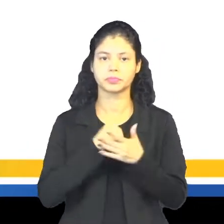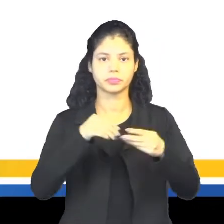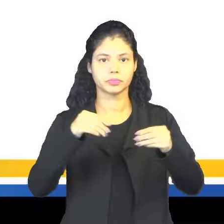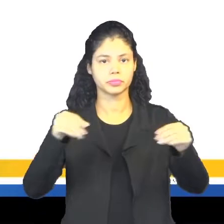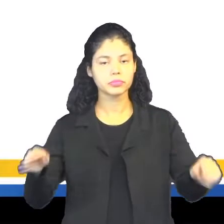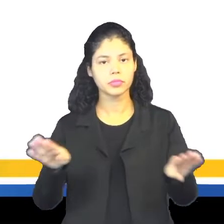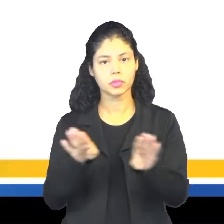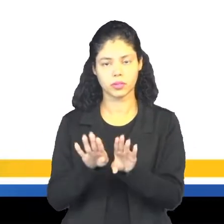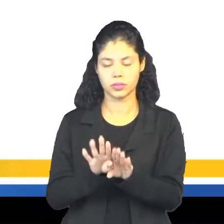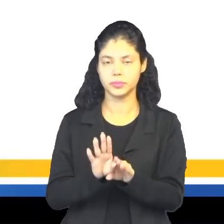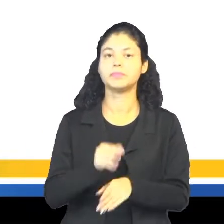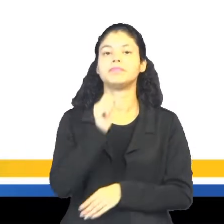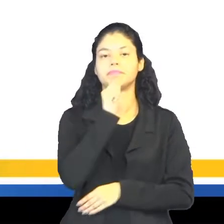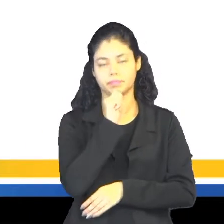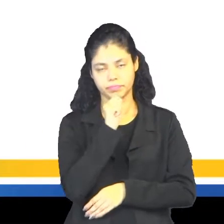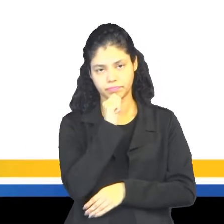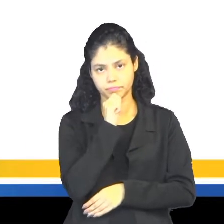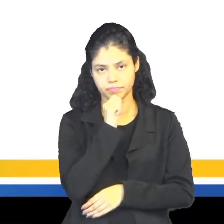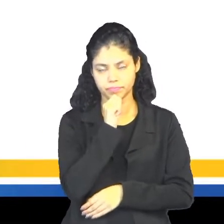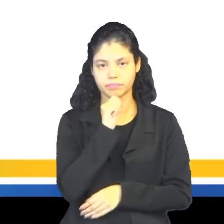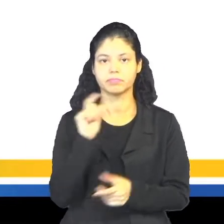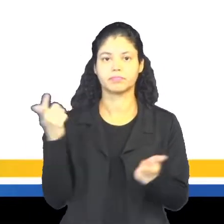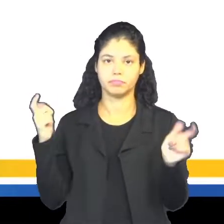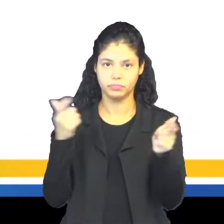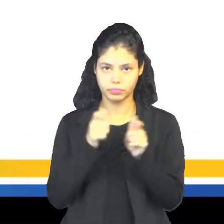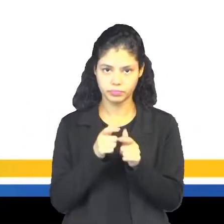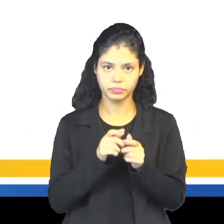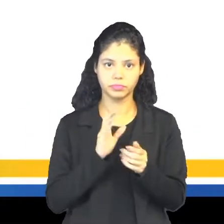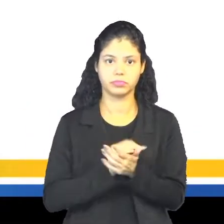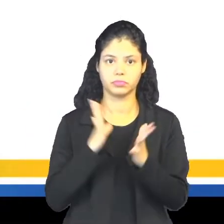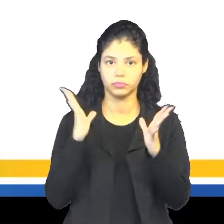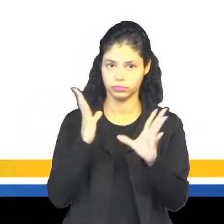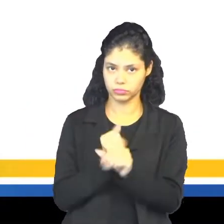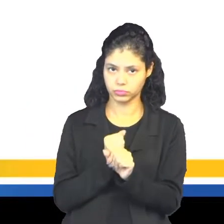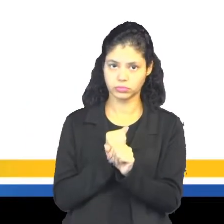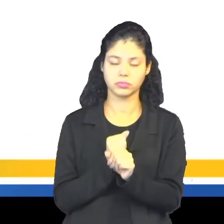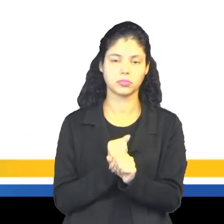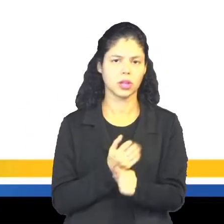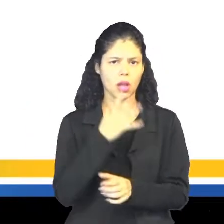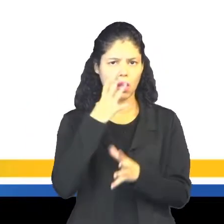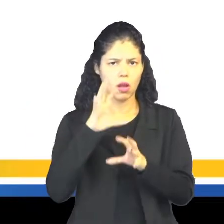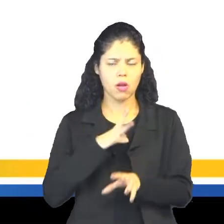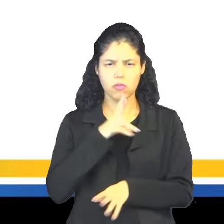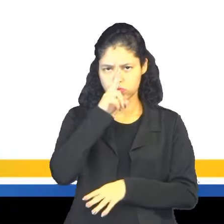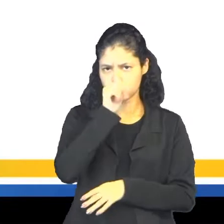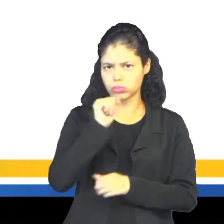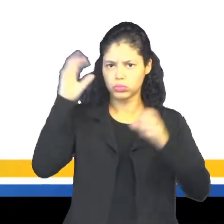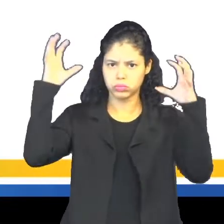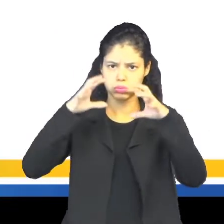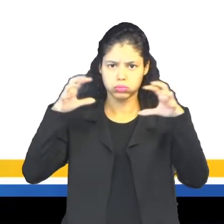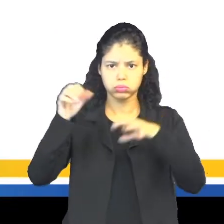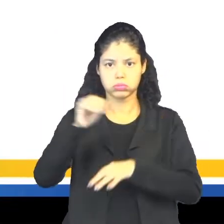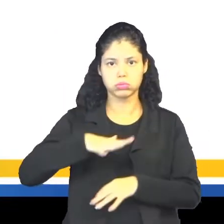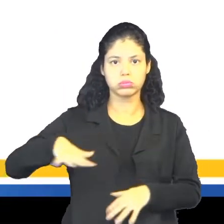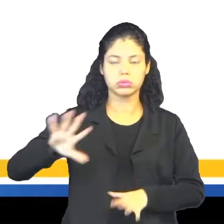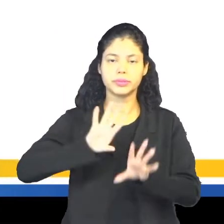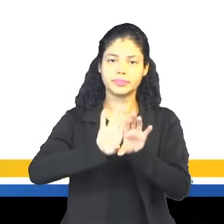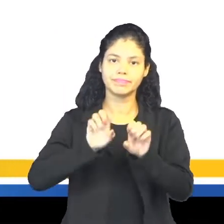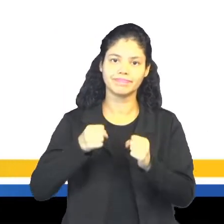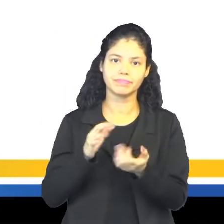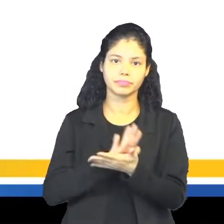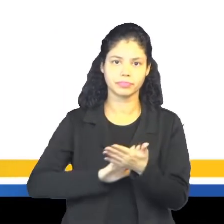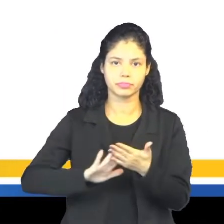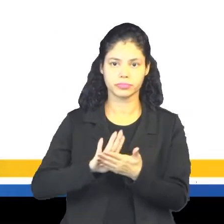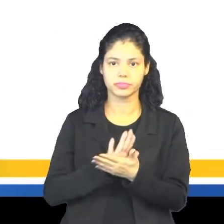férteis eram cada vez mais escassas. Somado a esse cenário, um período de fortes chuvas destrói os campos e colheitas, contribuindo para